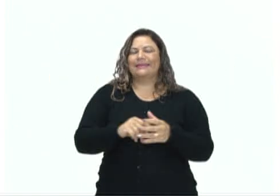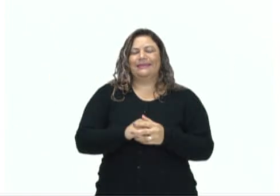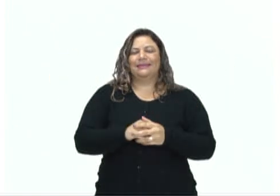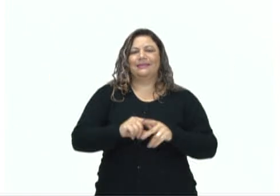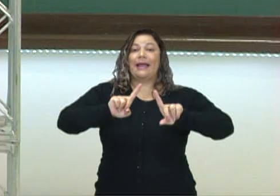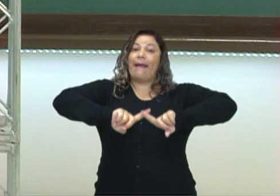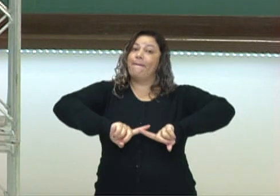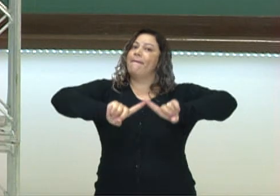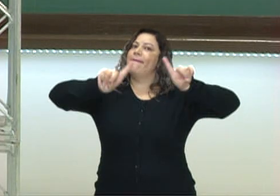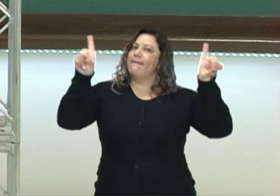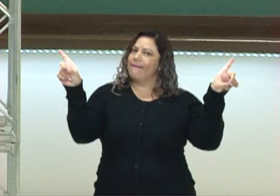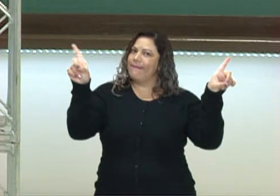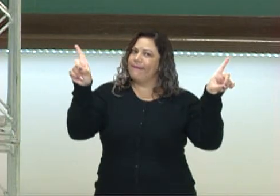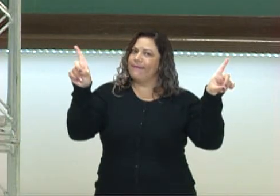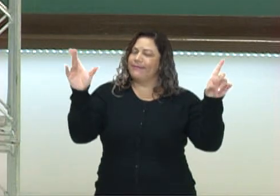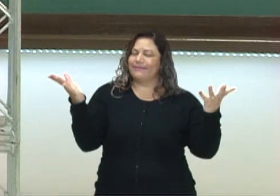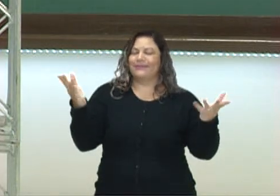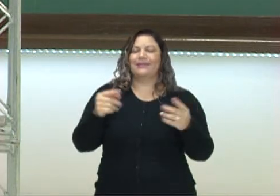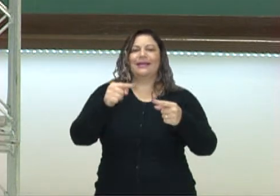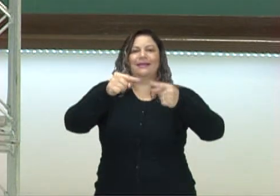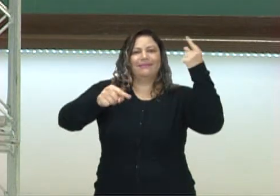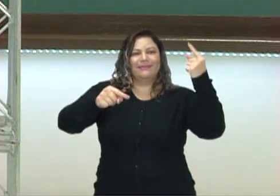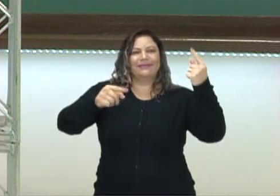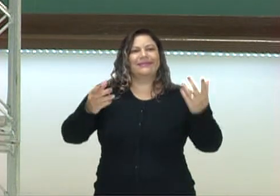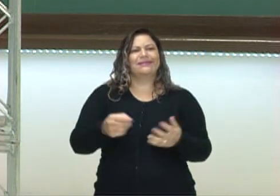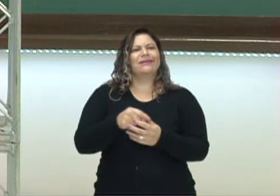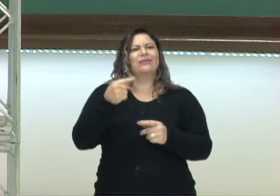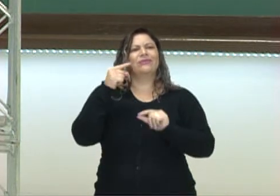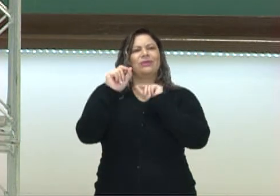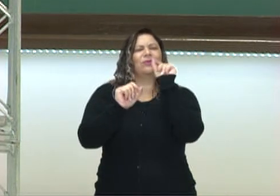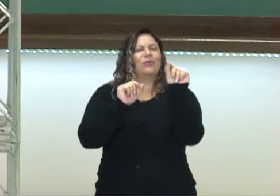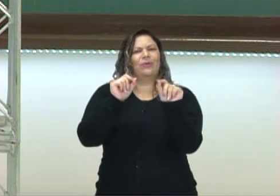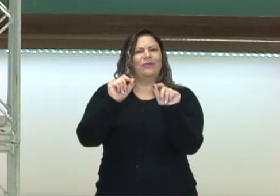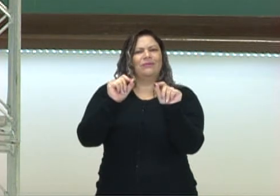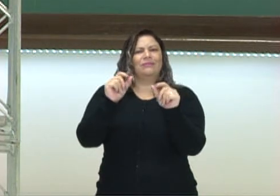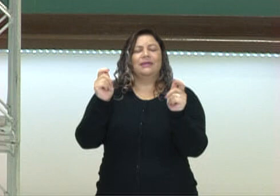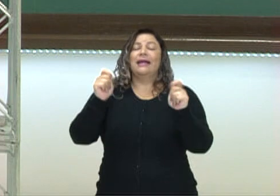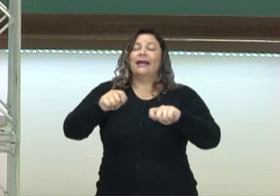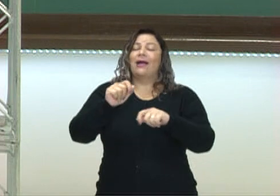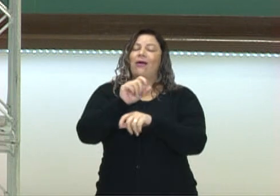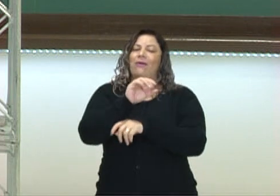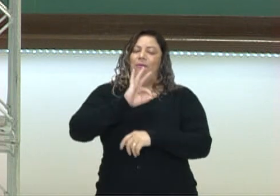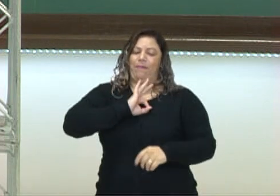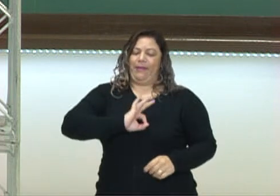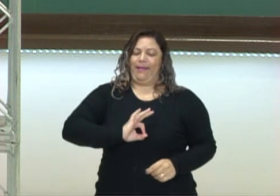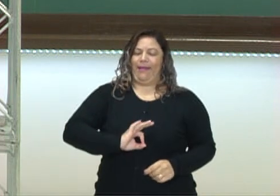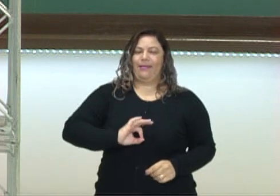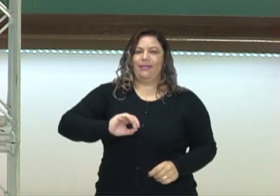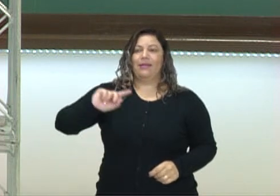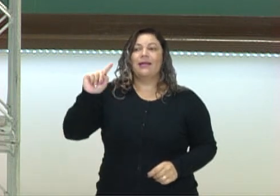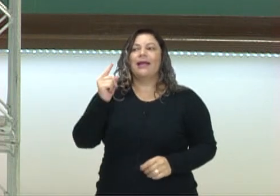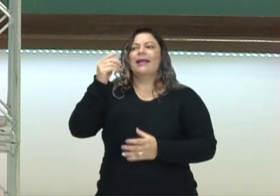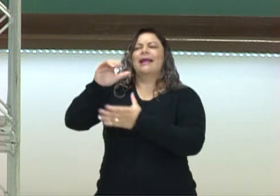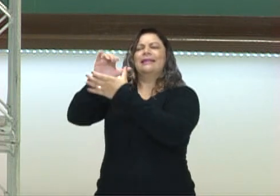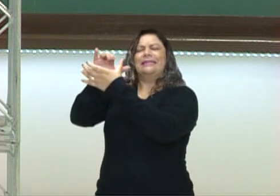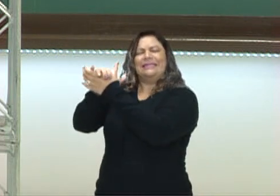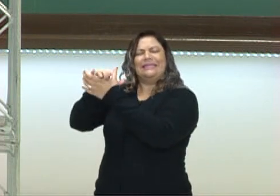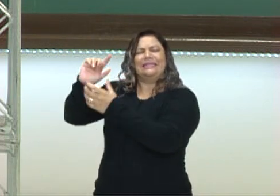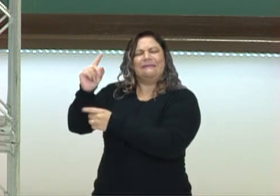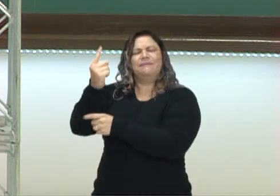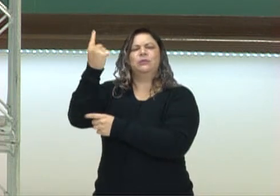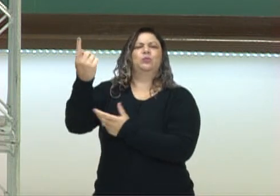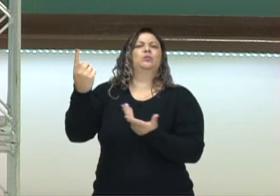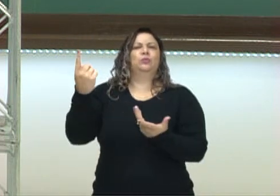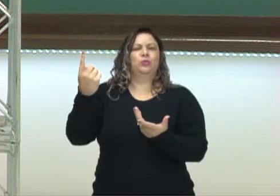anteriormente. Então nós temos a indicação do padre dizendo que cada casamento é único. Mas, ao utilizar a palavra mas